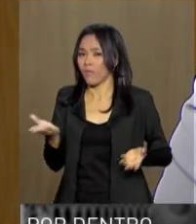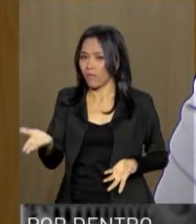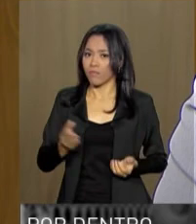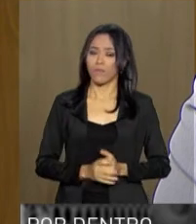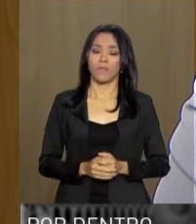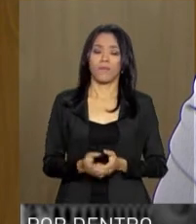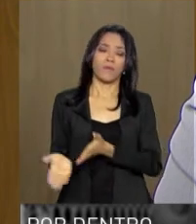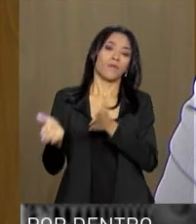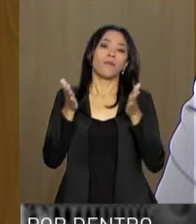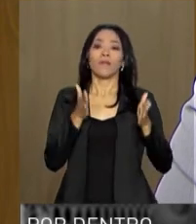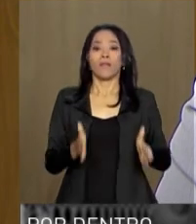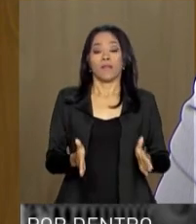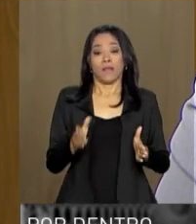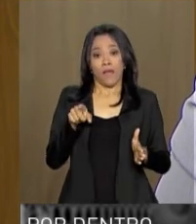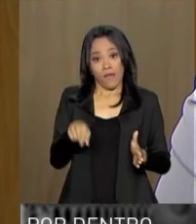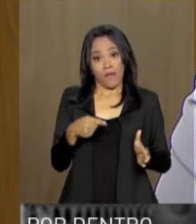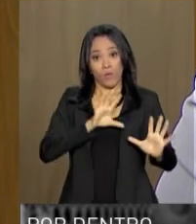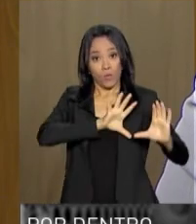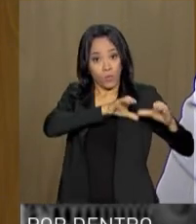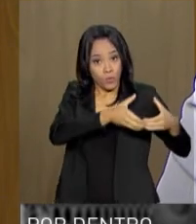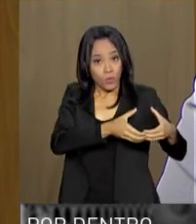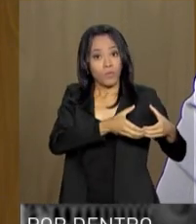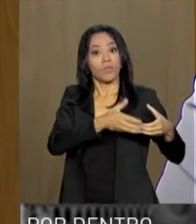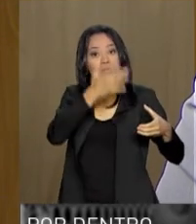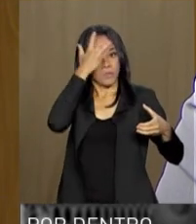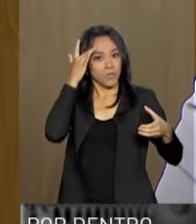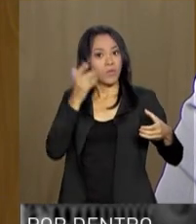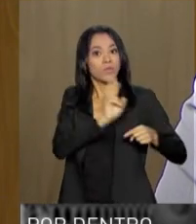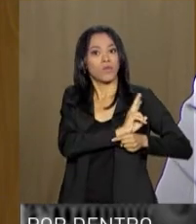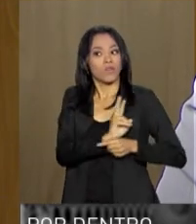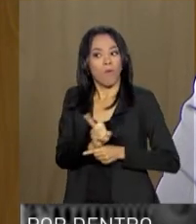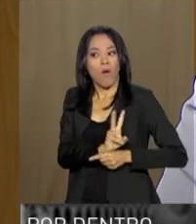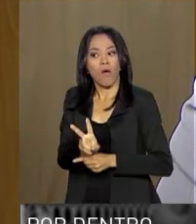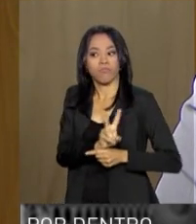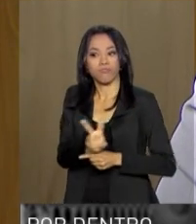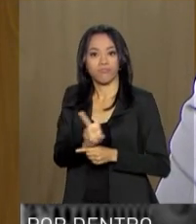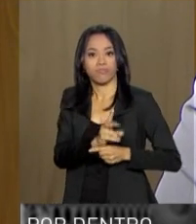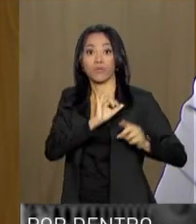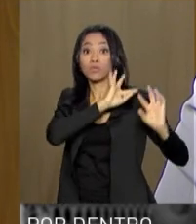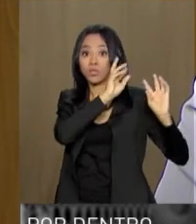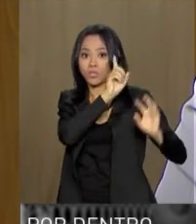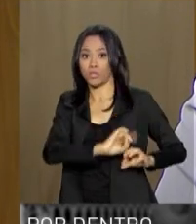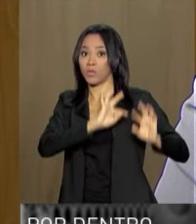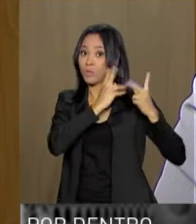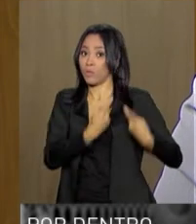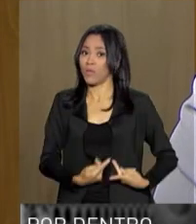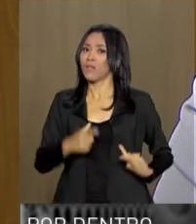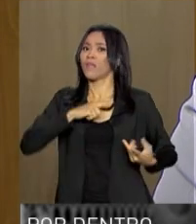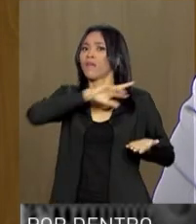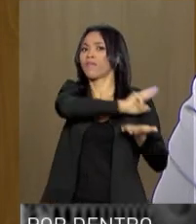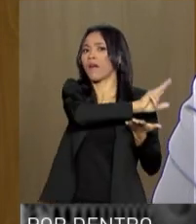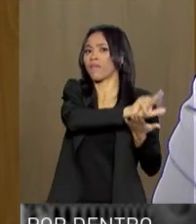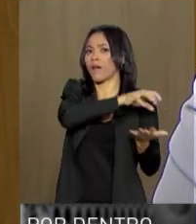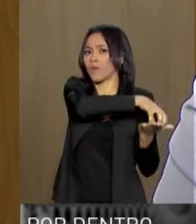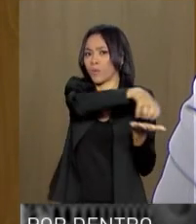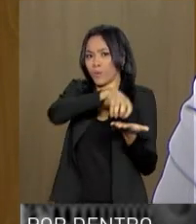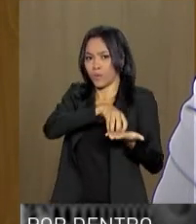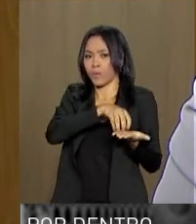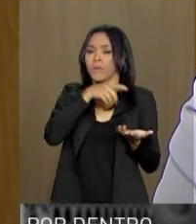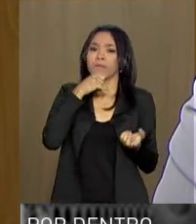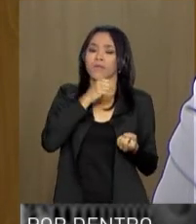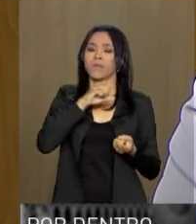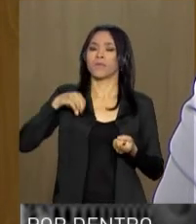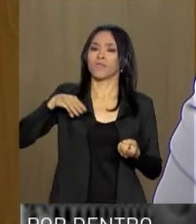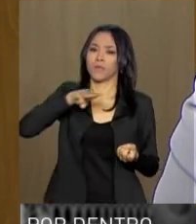do do observatório nós teremos vários organismos e órgãos responsáveis como ministério público defensoria